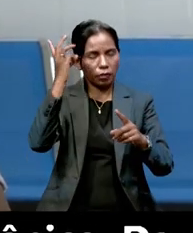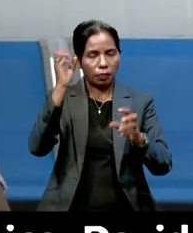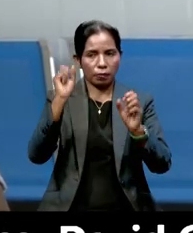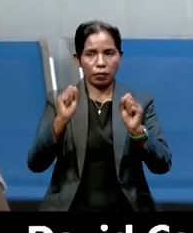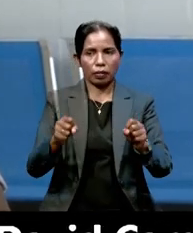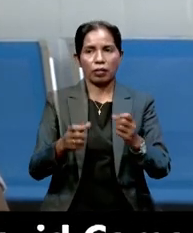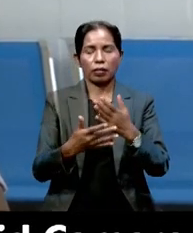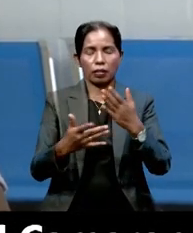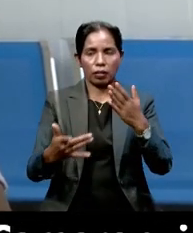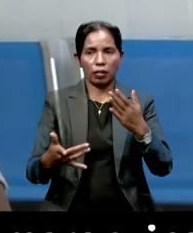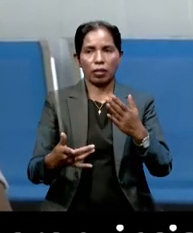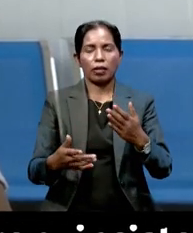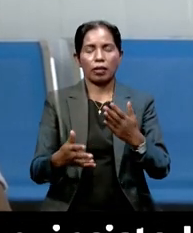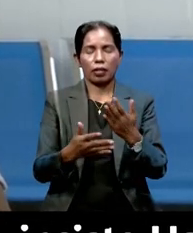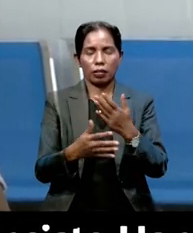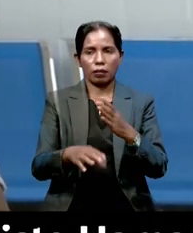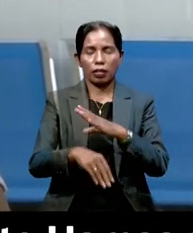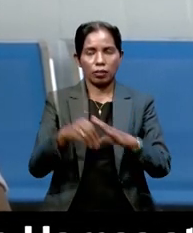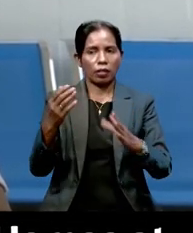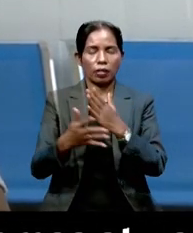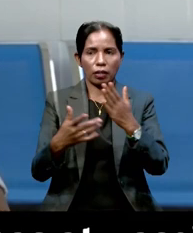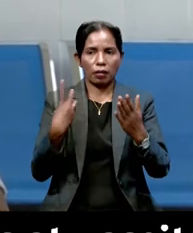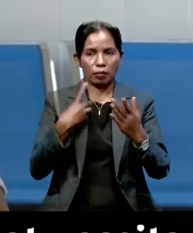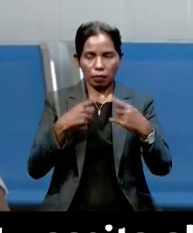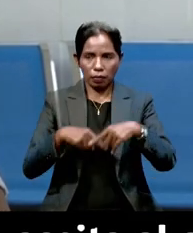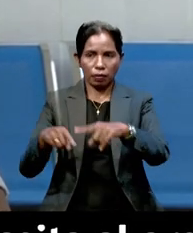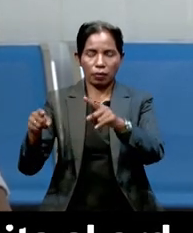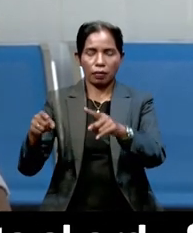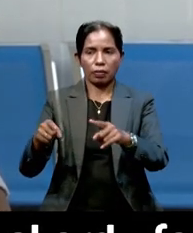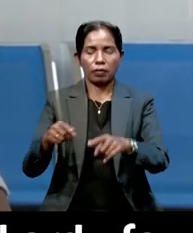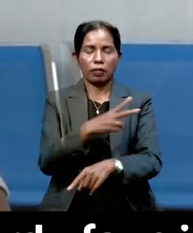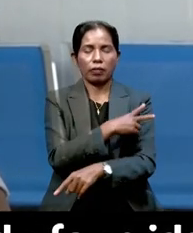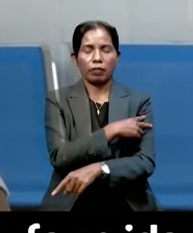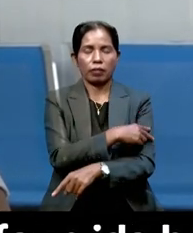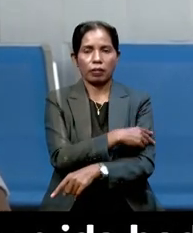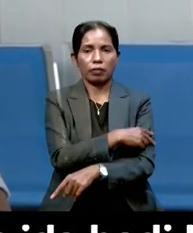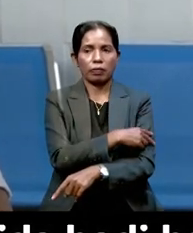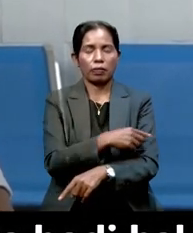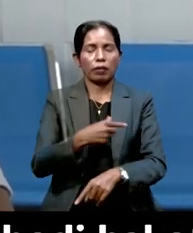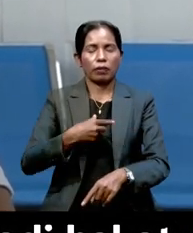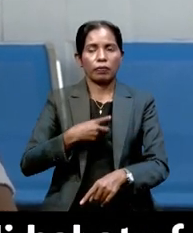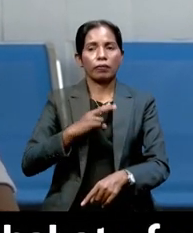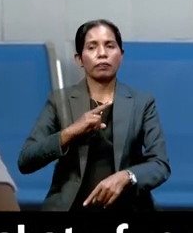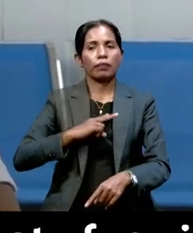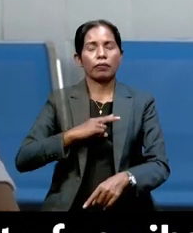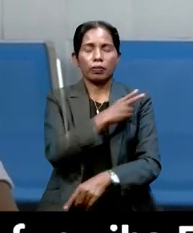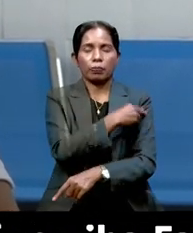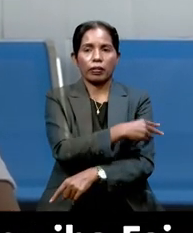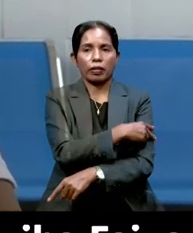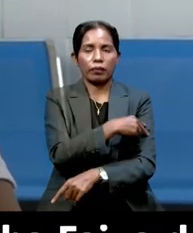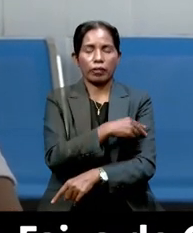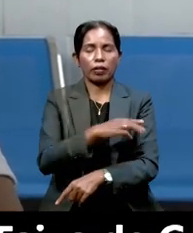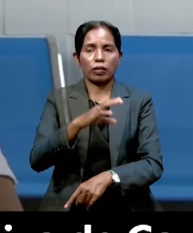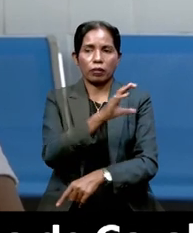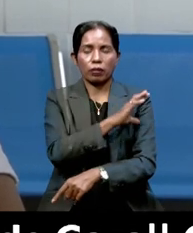unha tua sairan então Nia ami tem se haruka ba ia Veracruz, Centro Saúde Veracruz, selai ami haruka ba ia